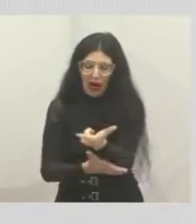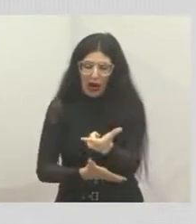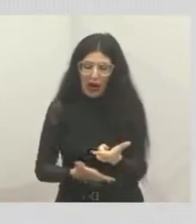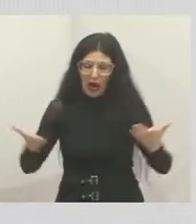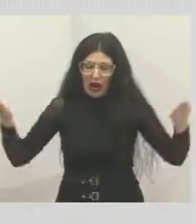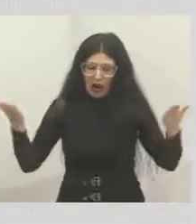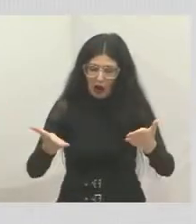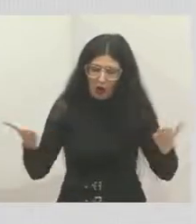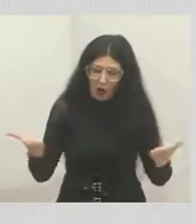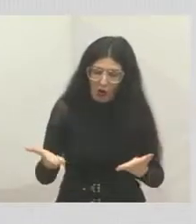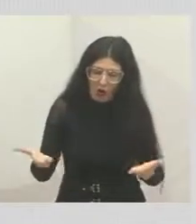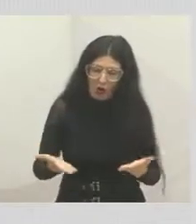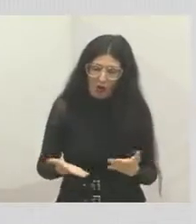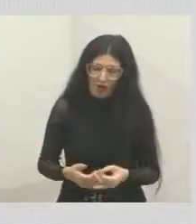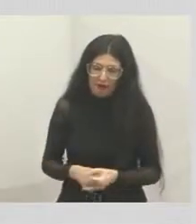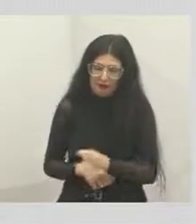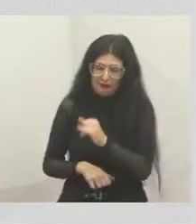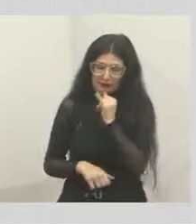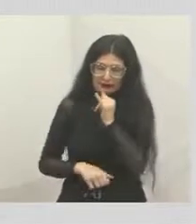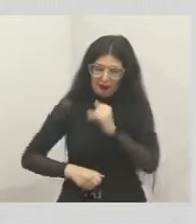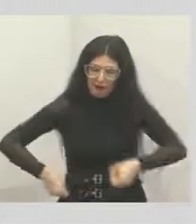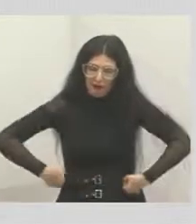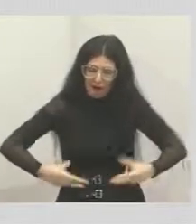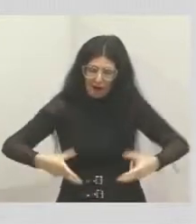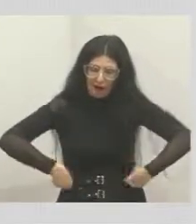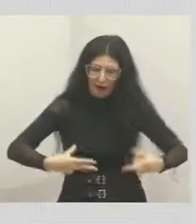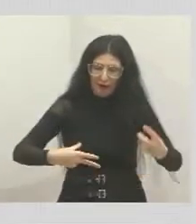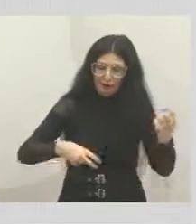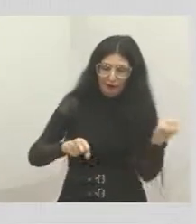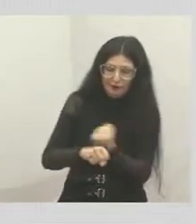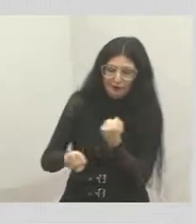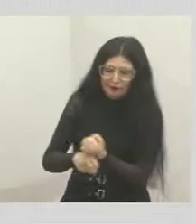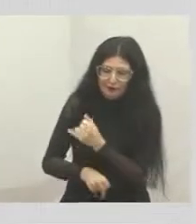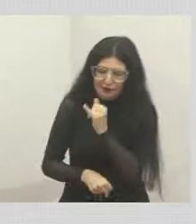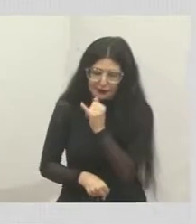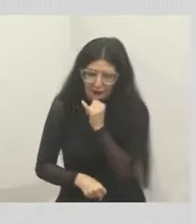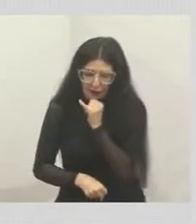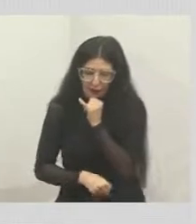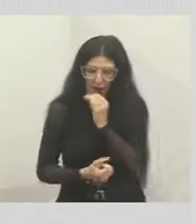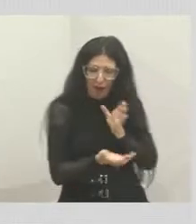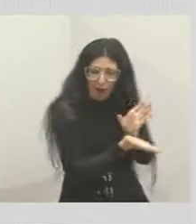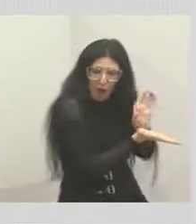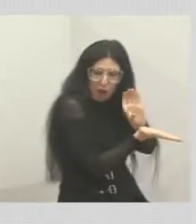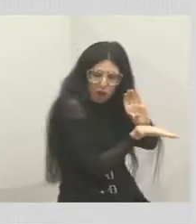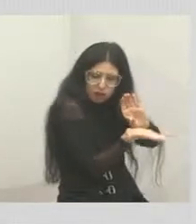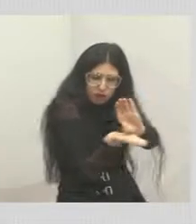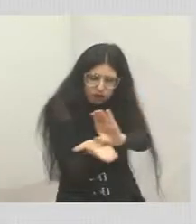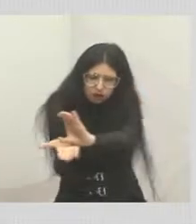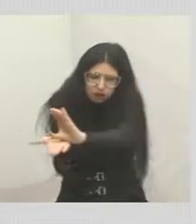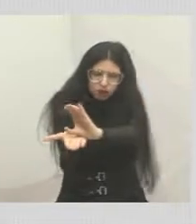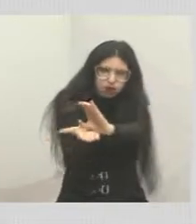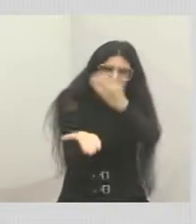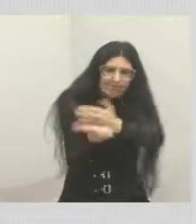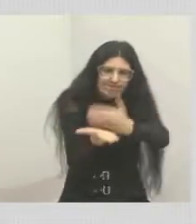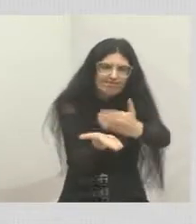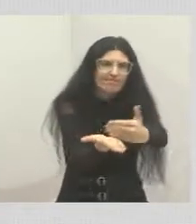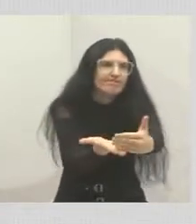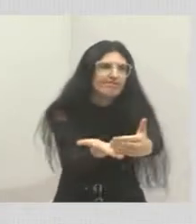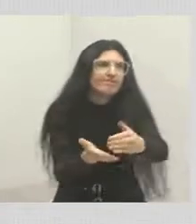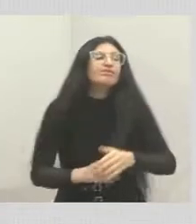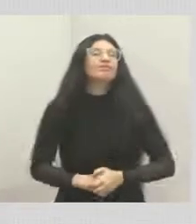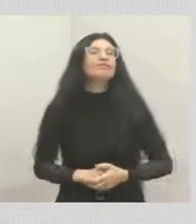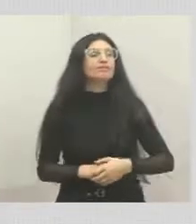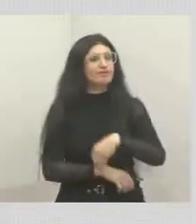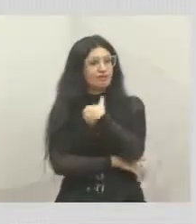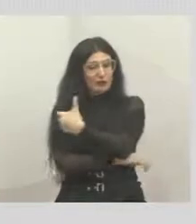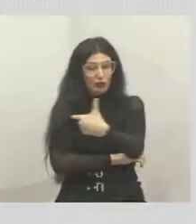capital. Receitas de capital, temos uma meta orçada para o ano 2020, no montante